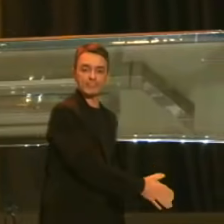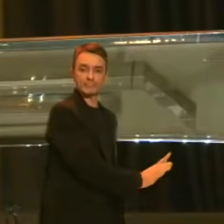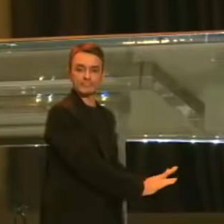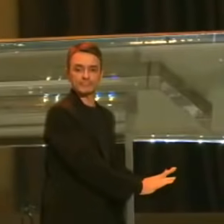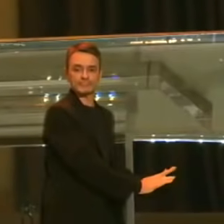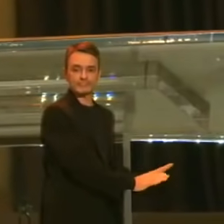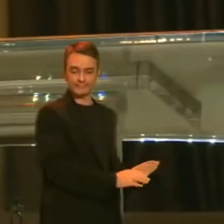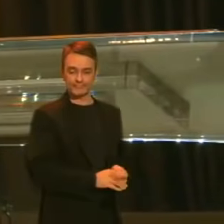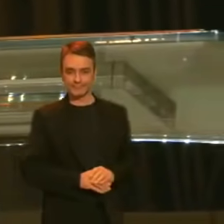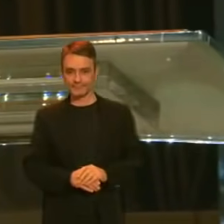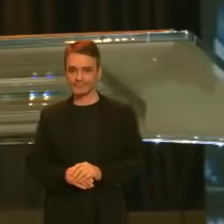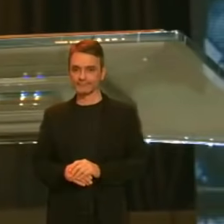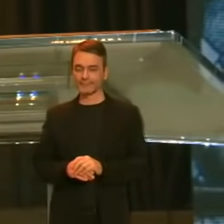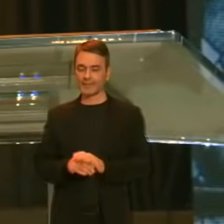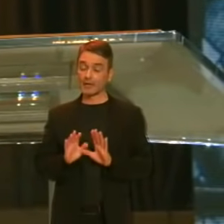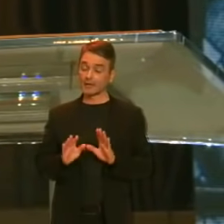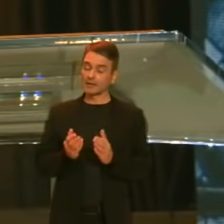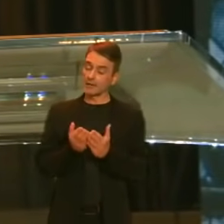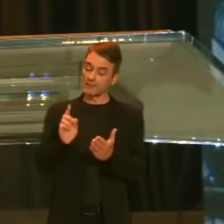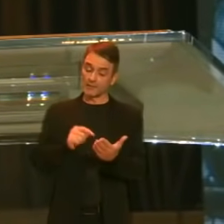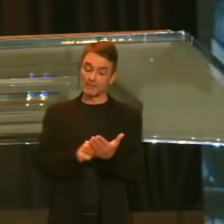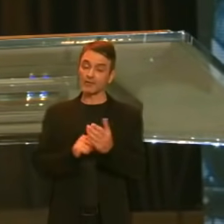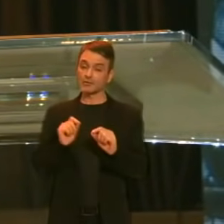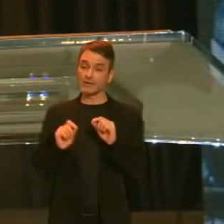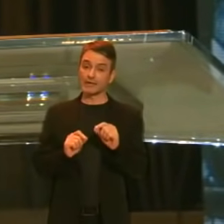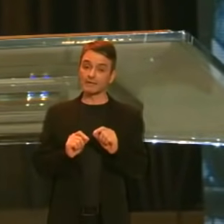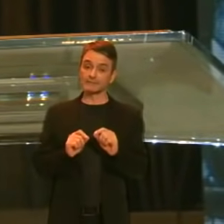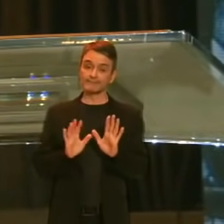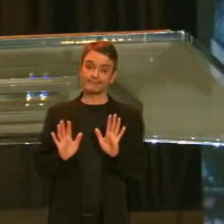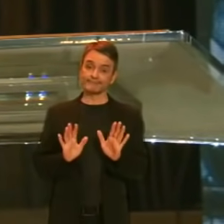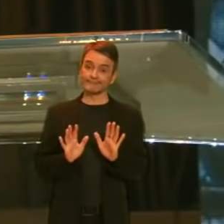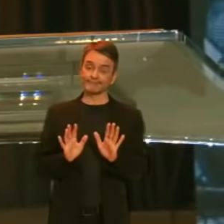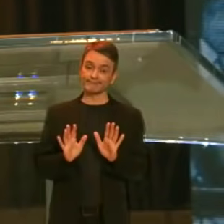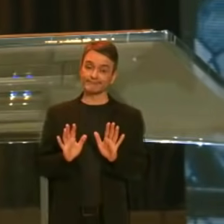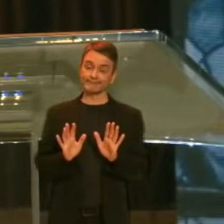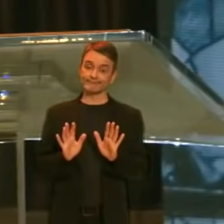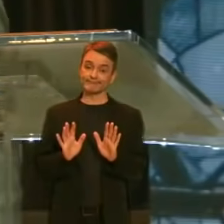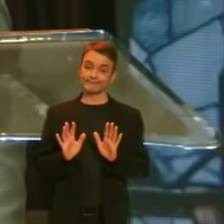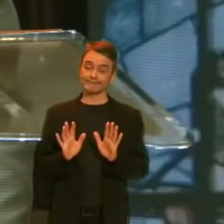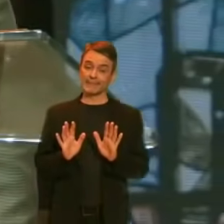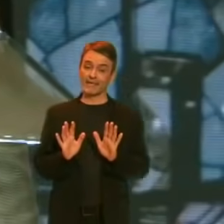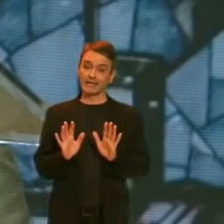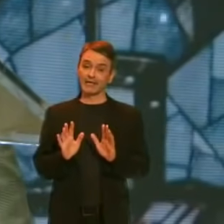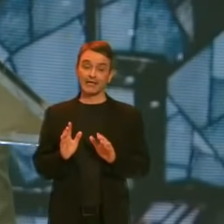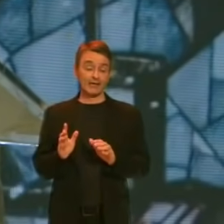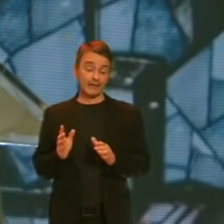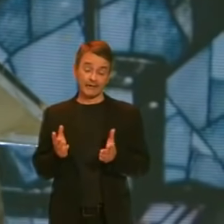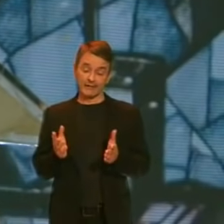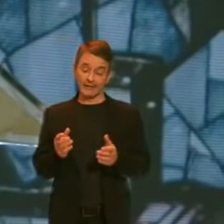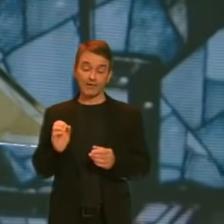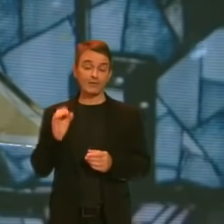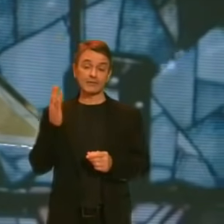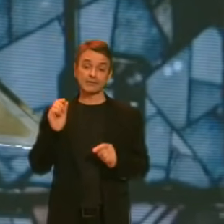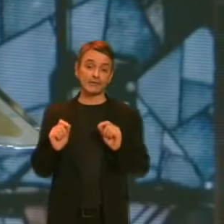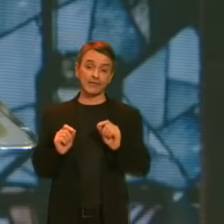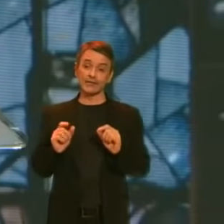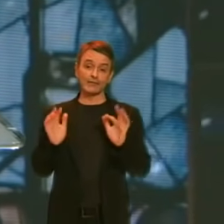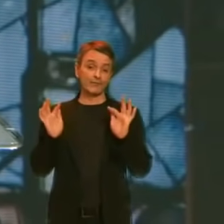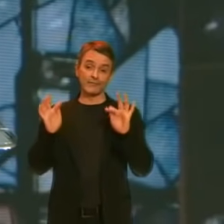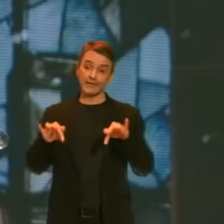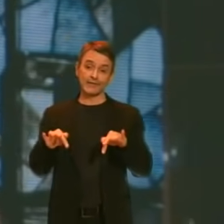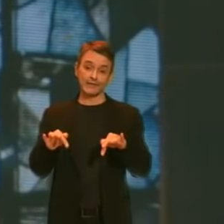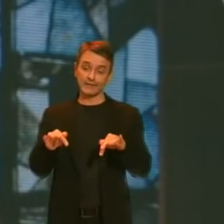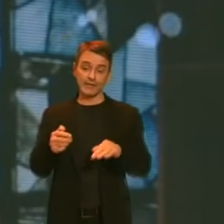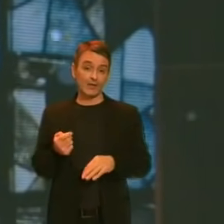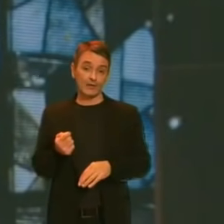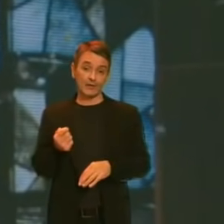Mas a Bíblia diz que vai chegar um tempo que elas não vão voltar mais não. E aí então o fim está chegando.